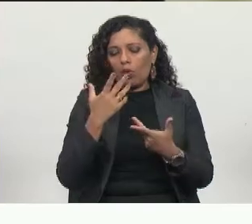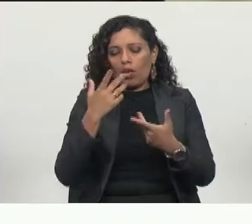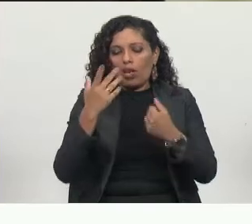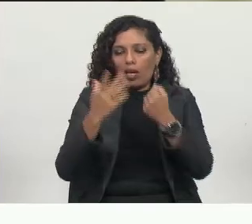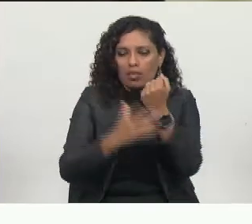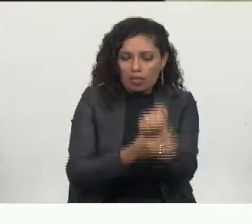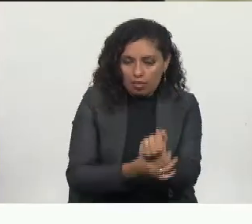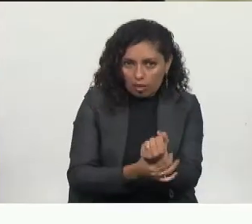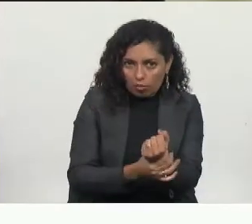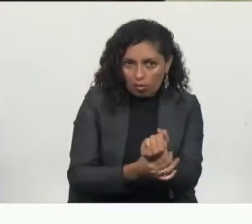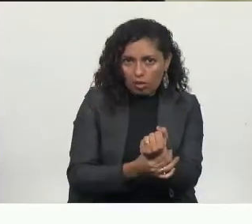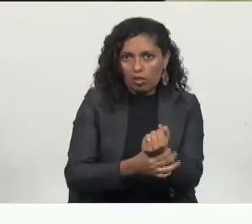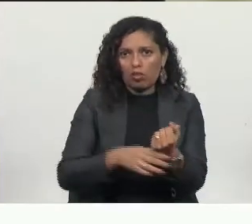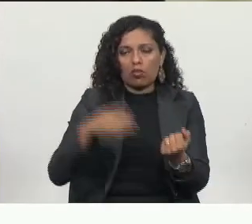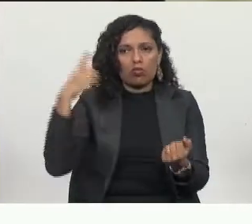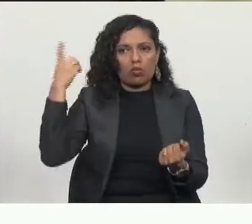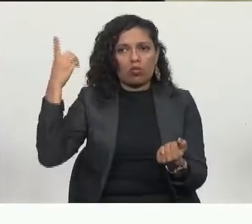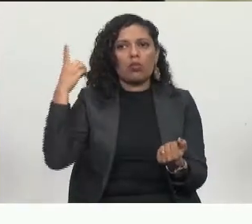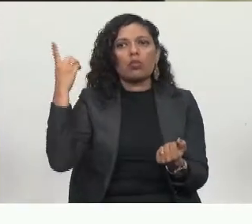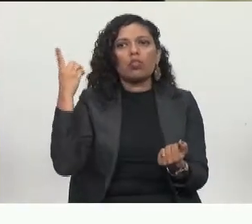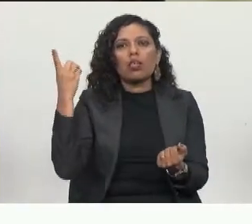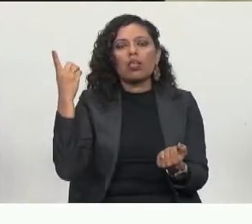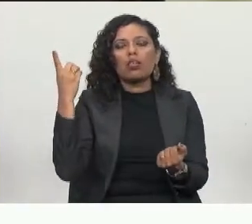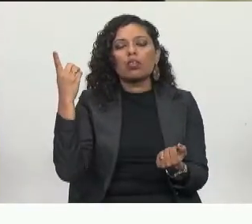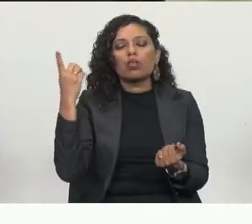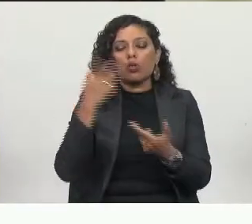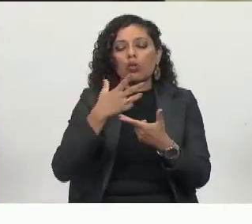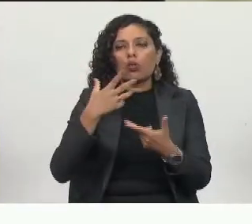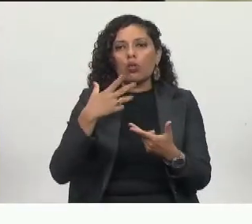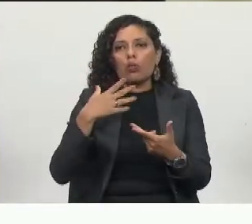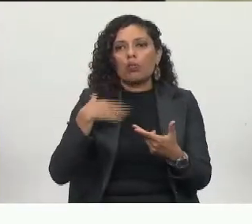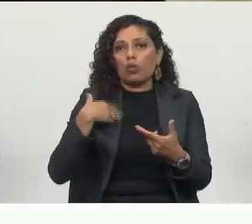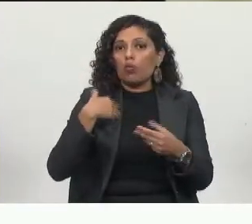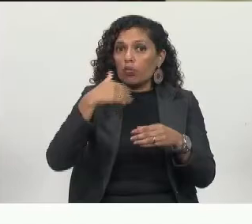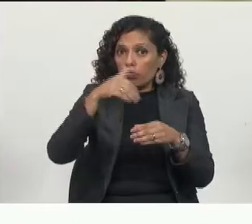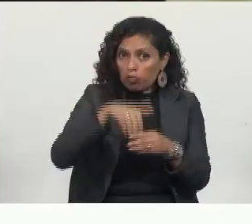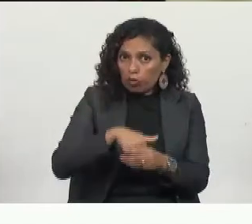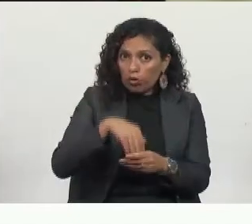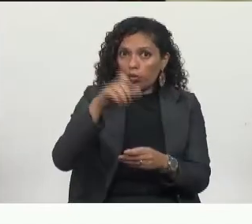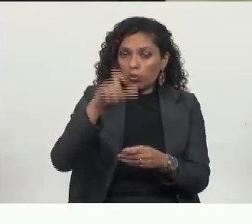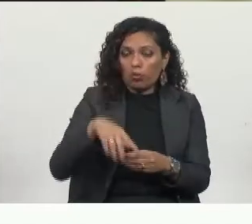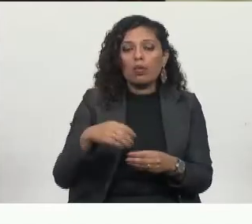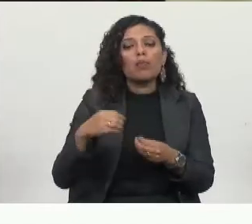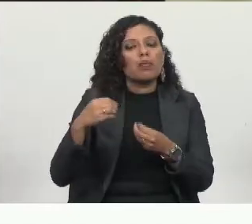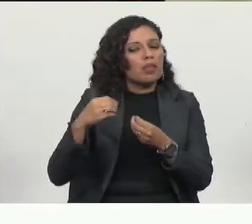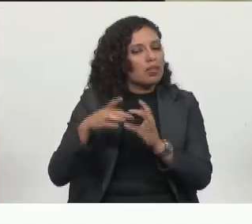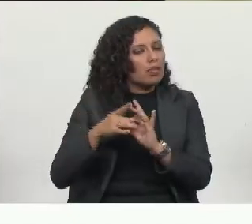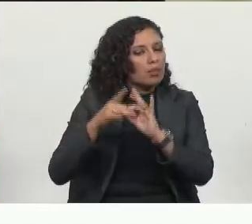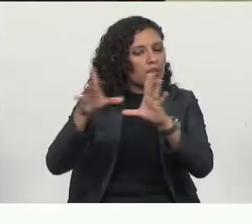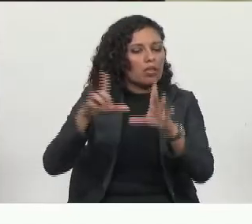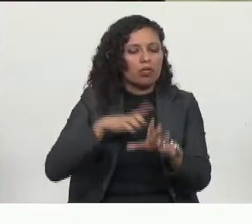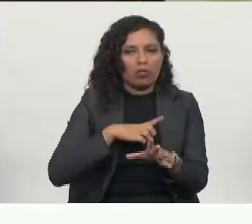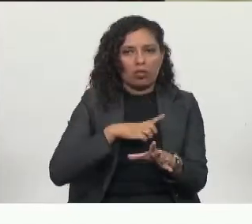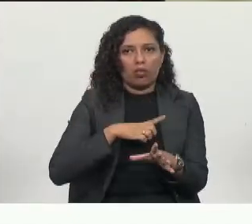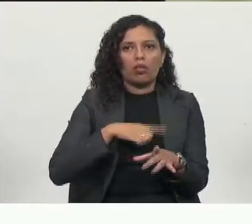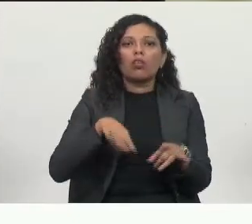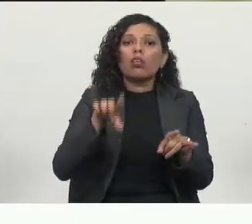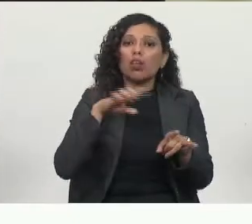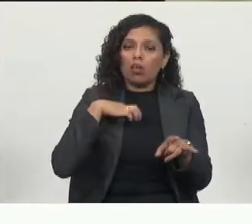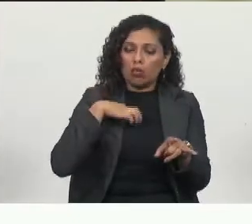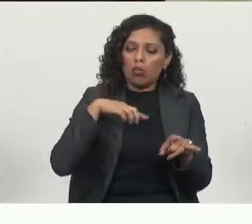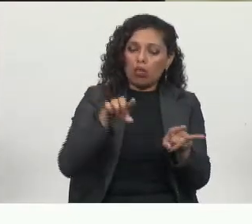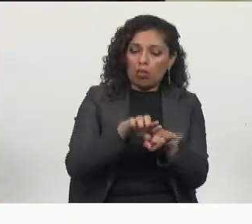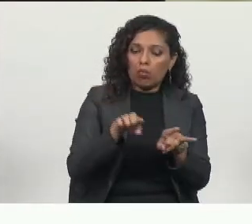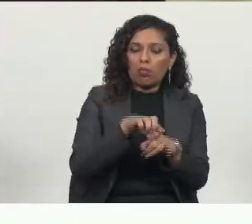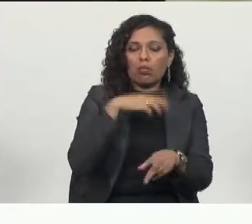parlamentares, embora eu não queira o porte de arma, mas o meu voto foi pela segurança dos parlamentares, eu também uso esse